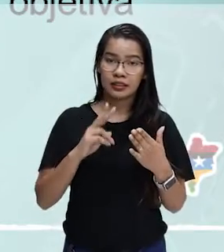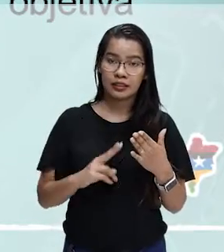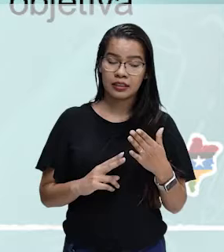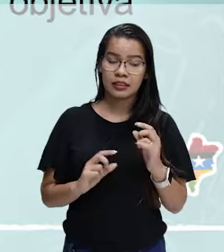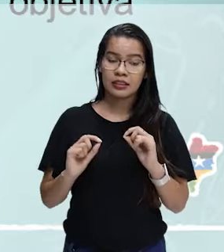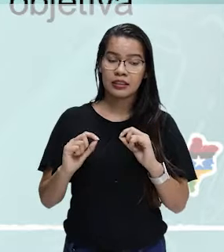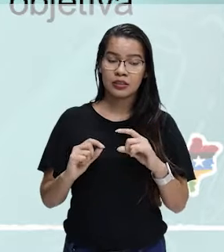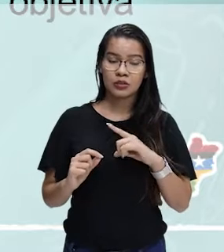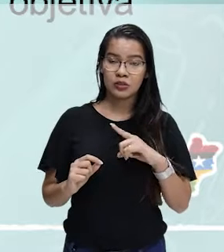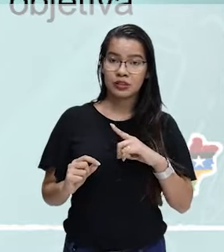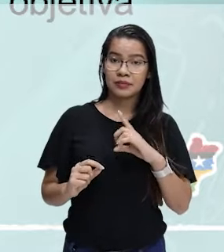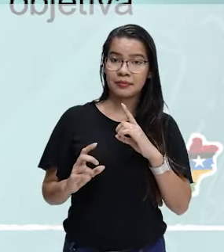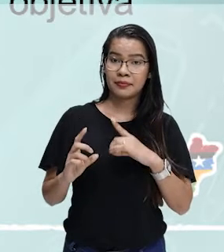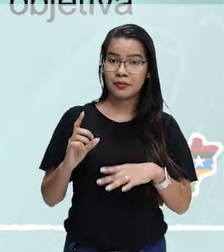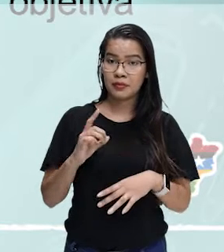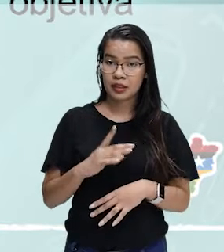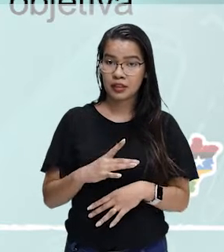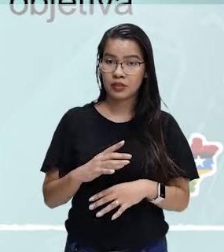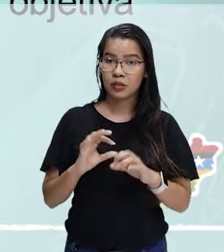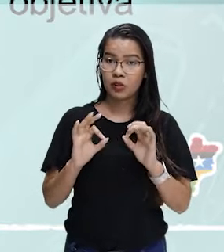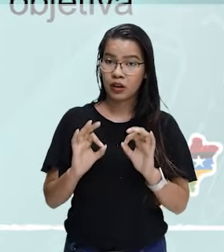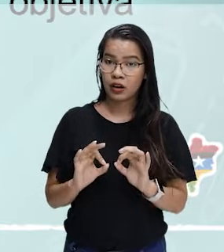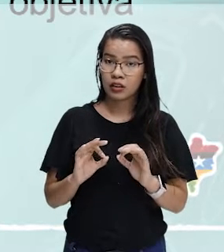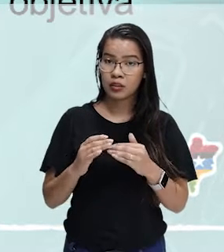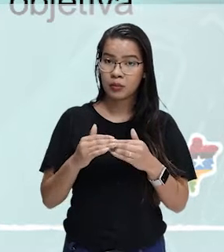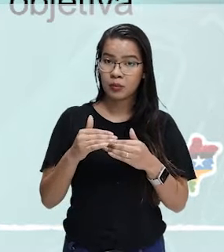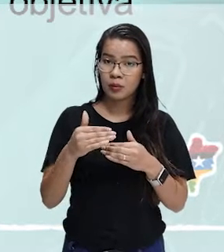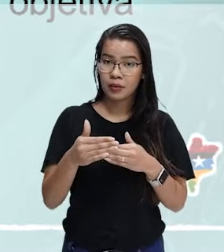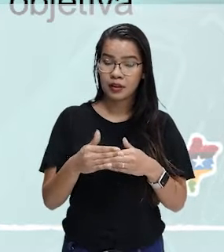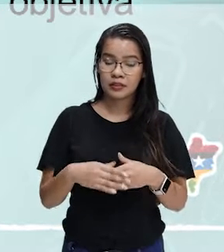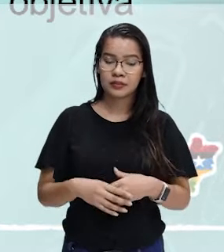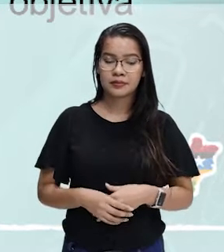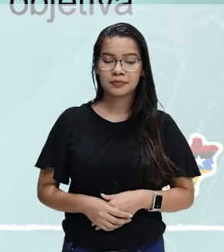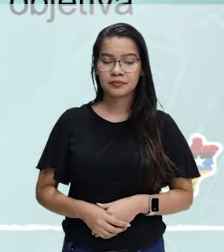Que eu tinha medo, certo? Então, vamos por partes.